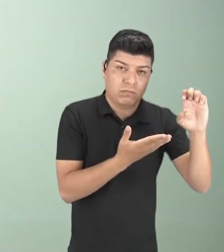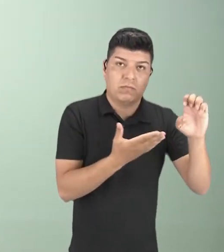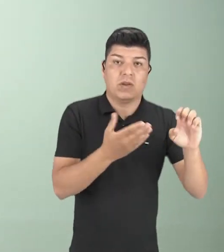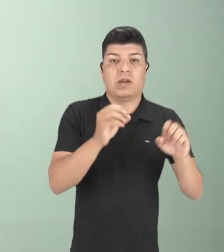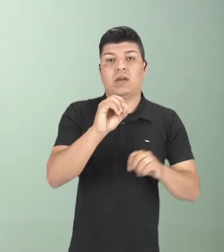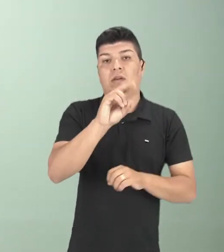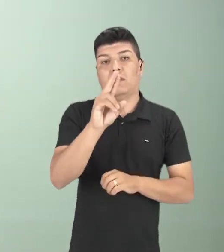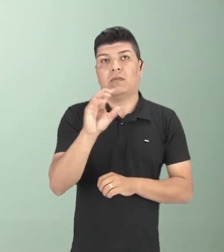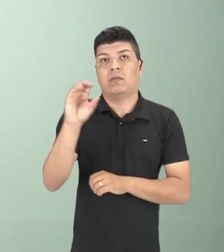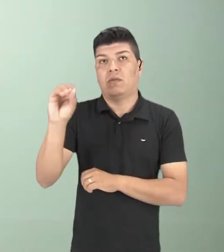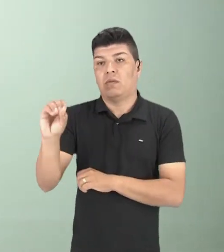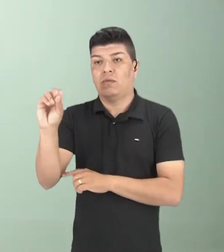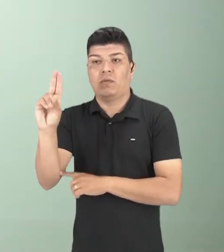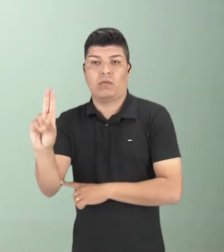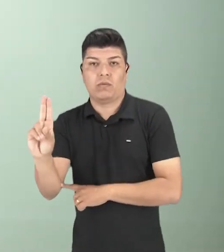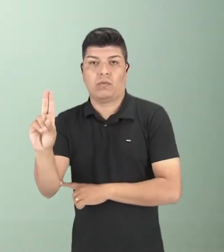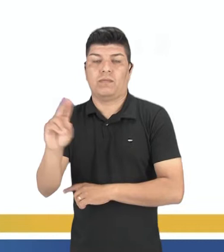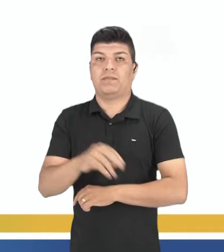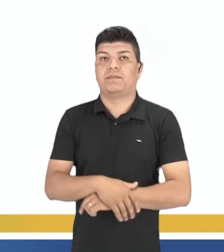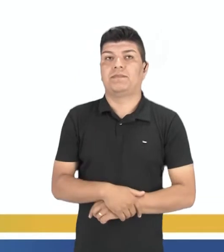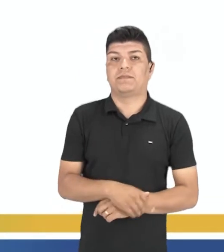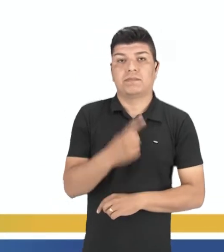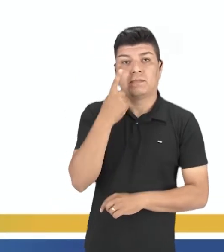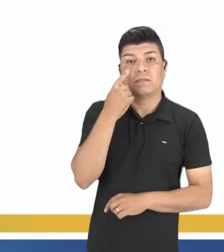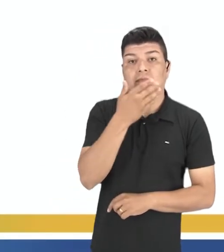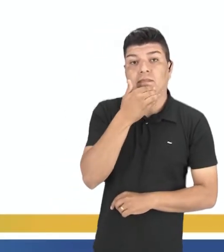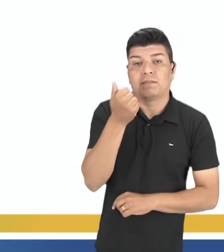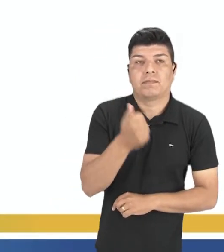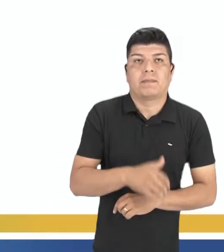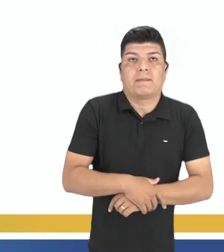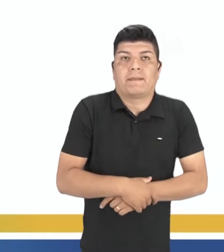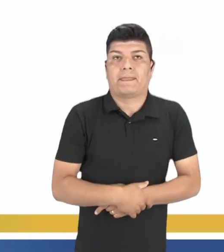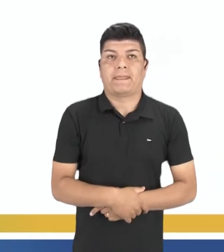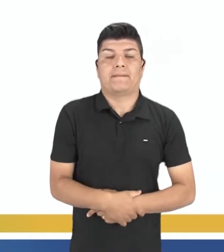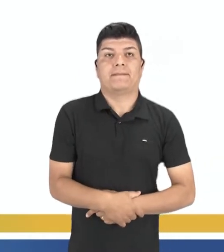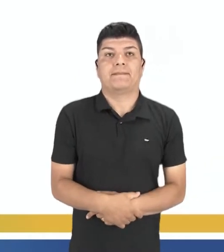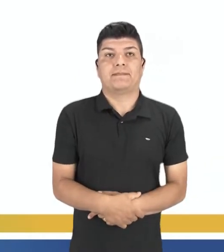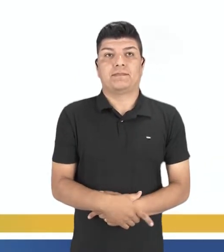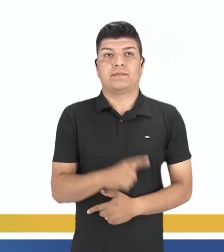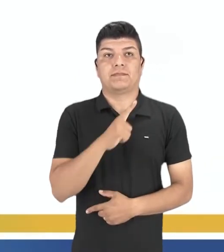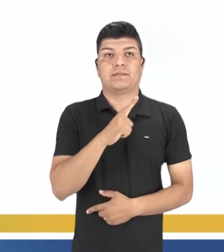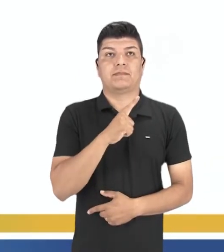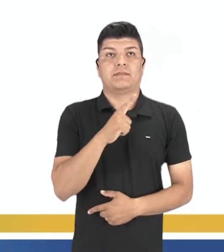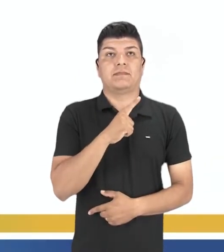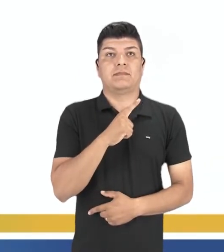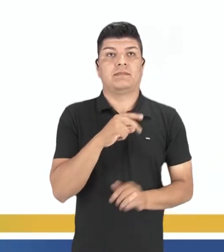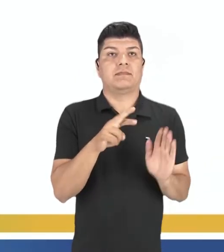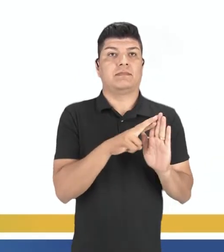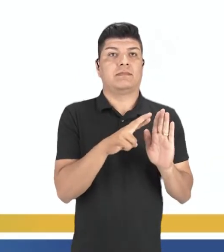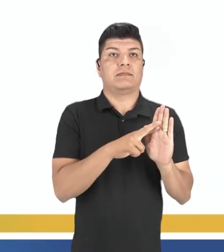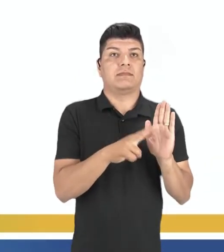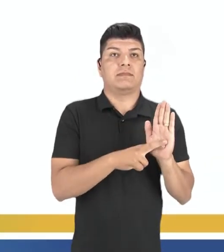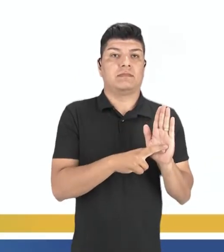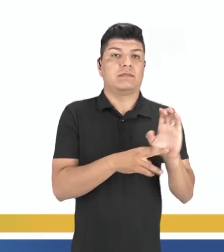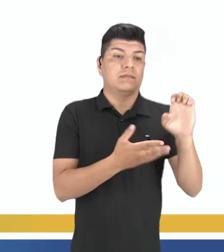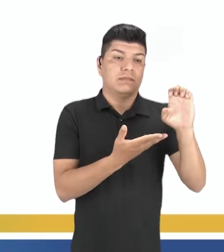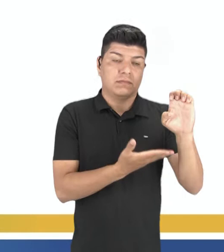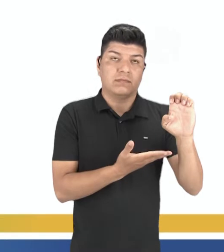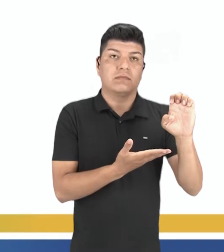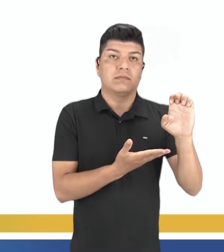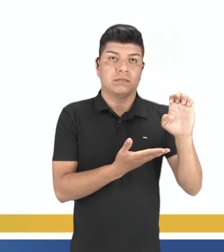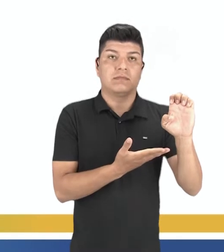de genética, tá bom? Então, vamos ver melhor cada um. Nesse caso aqui, a gente tem a regrinha do E,